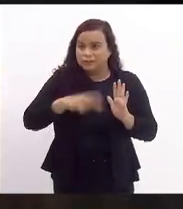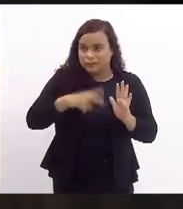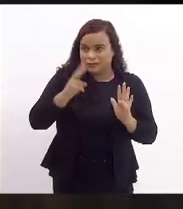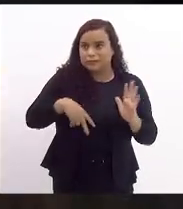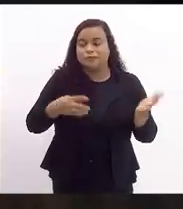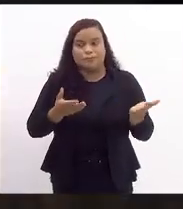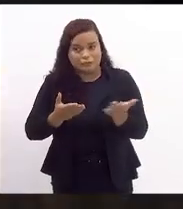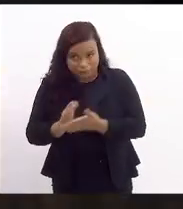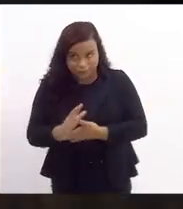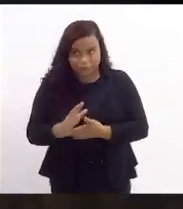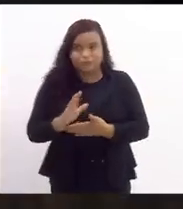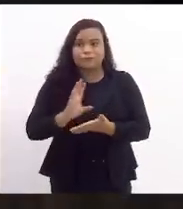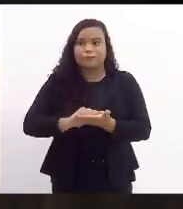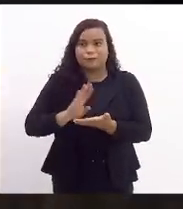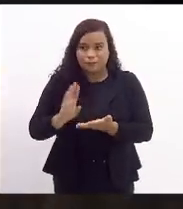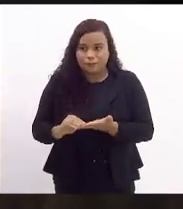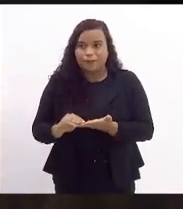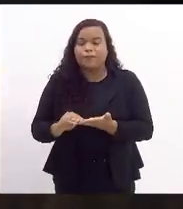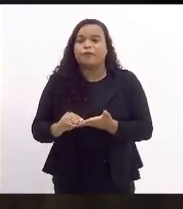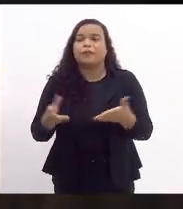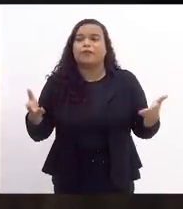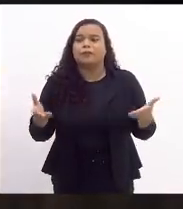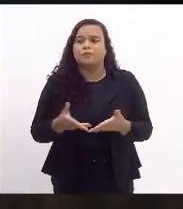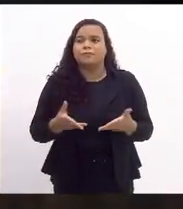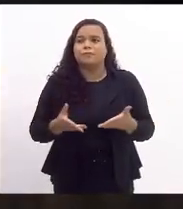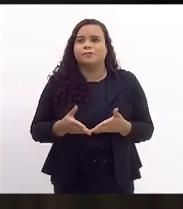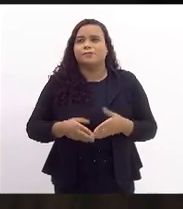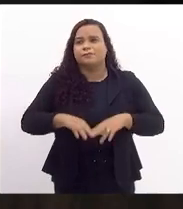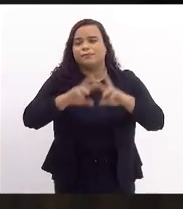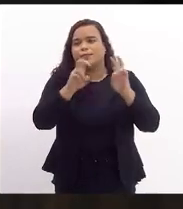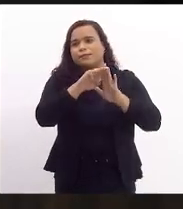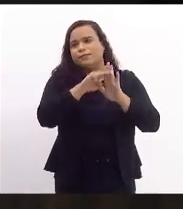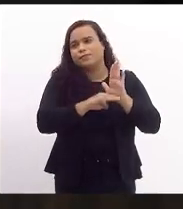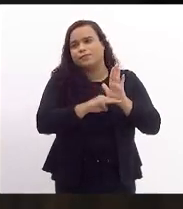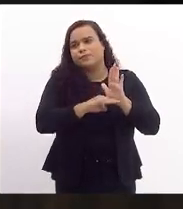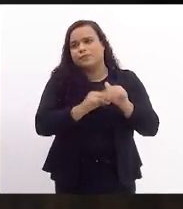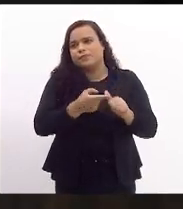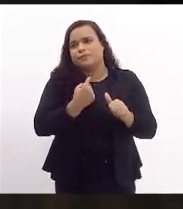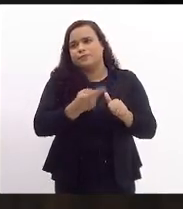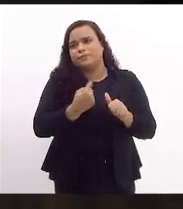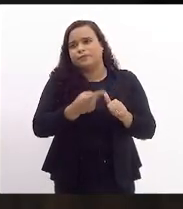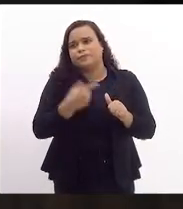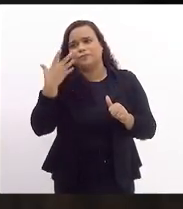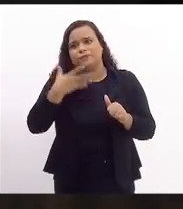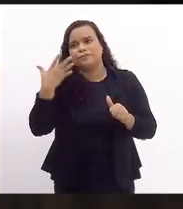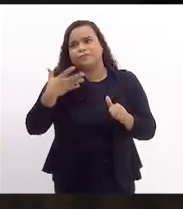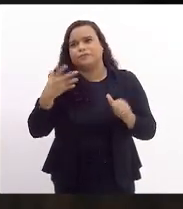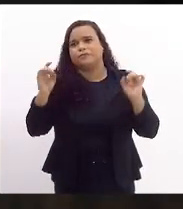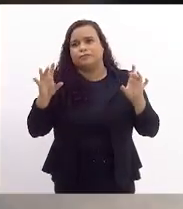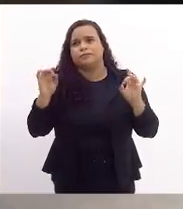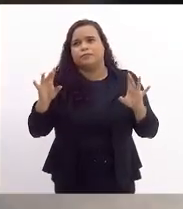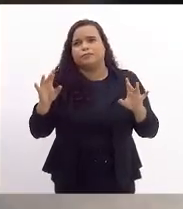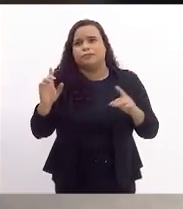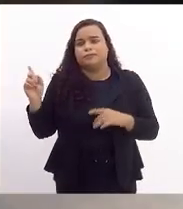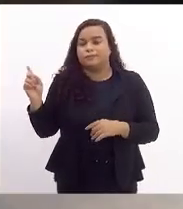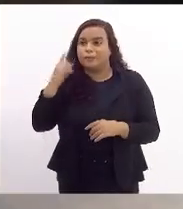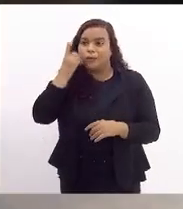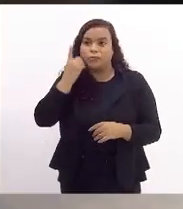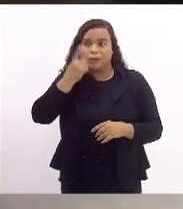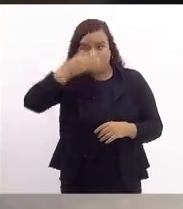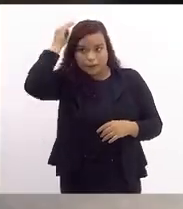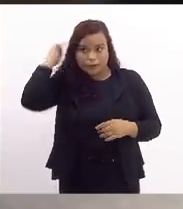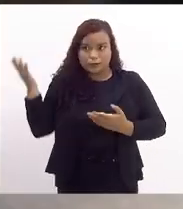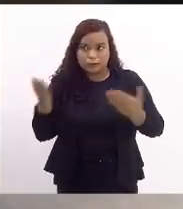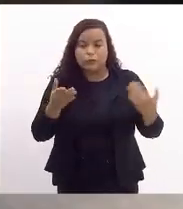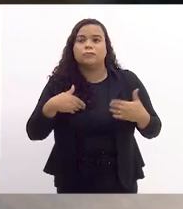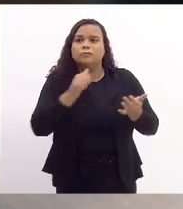lida e aprovada a ata passa-se a ordem da primeira sessão nostalgia do dia Deputado Márcio fazer um registro